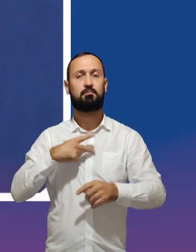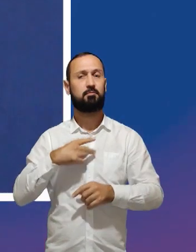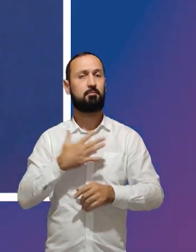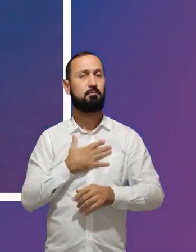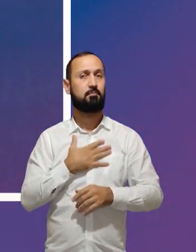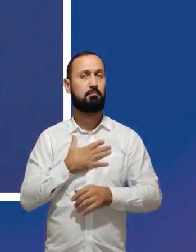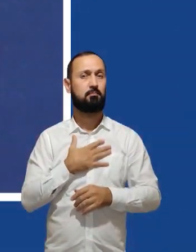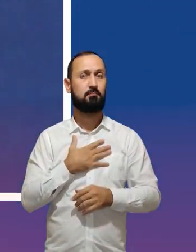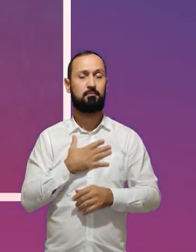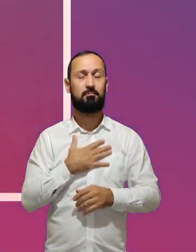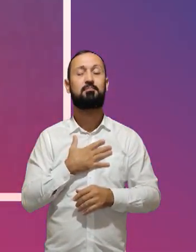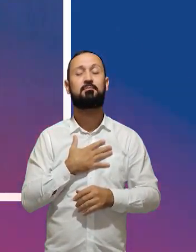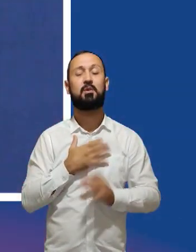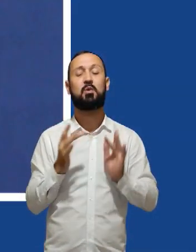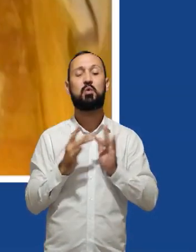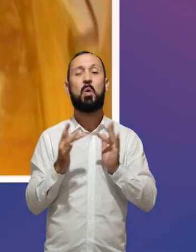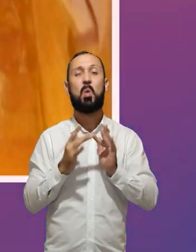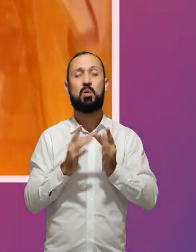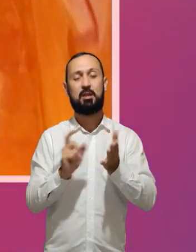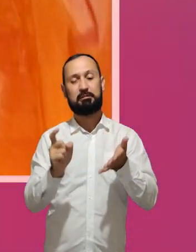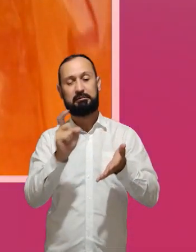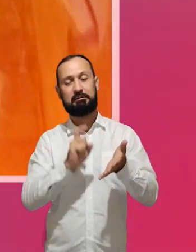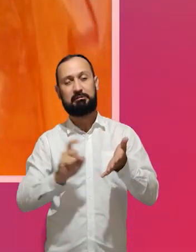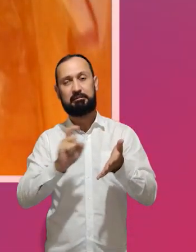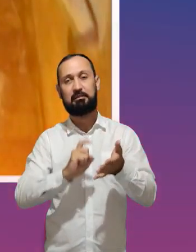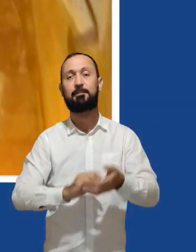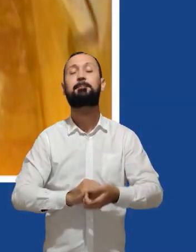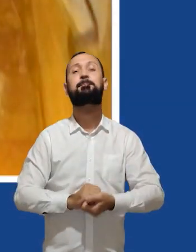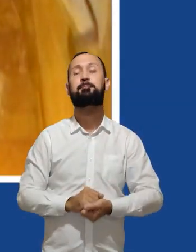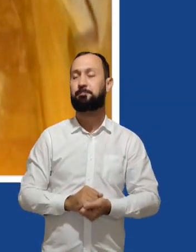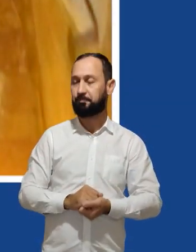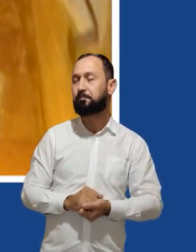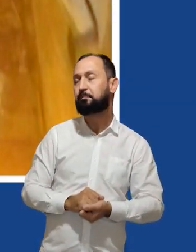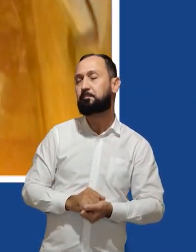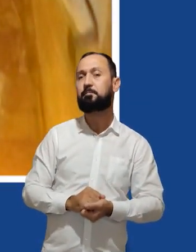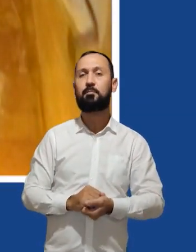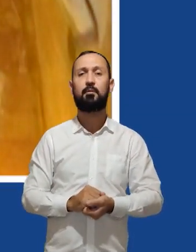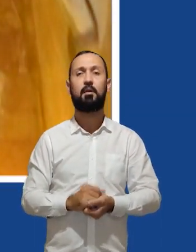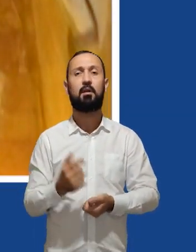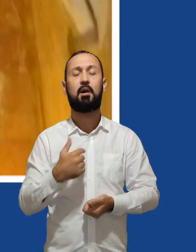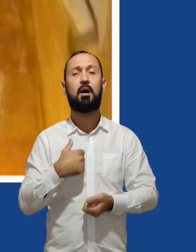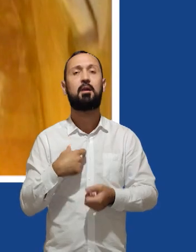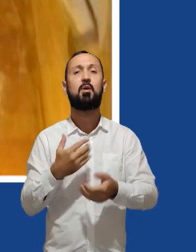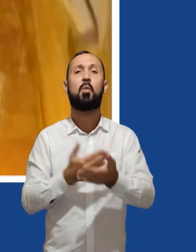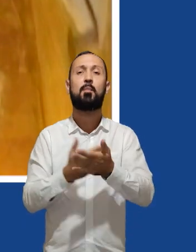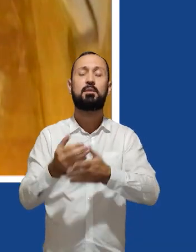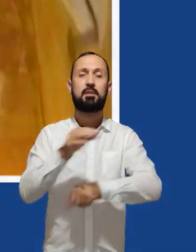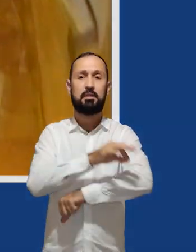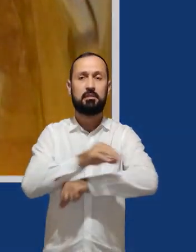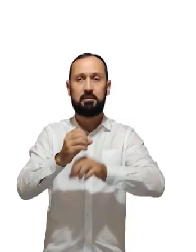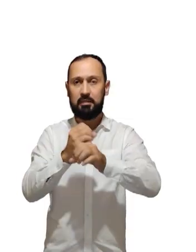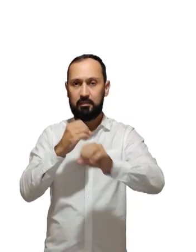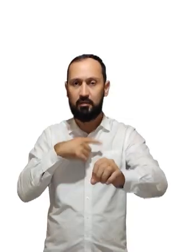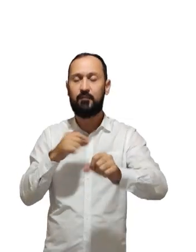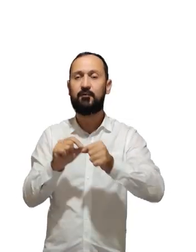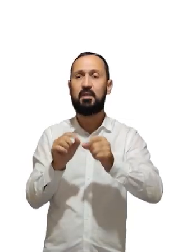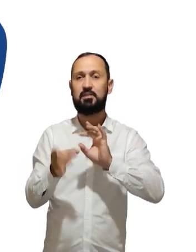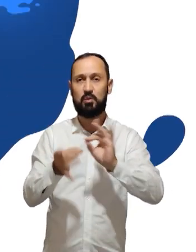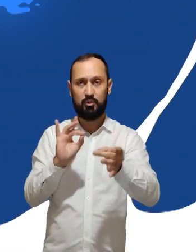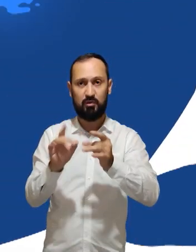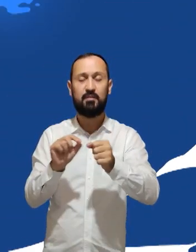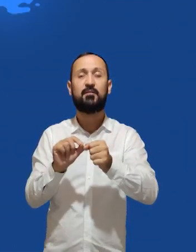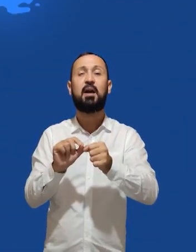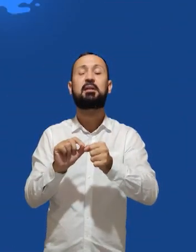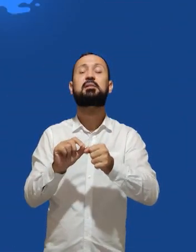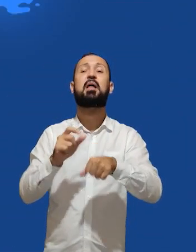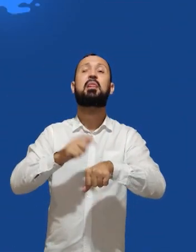solitário, foi muito particular meu encontro com o grafite. E aí eu fui para arquitetura. Na arquitetura tem